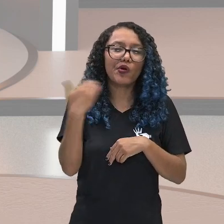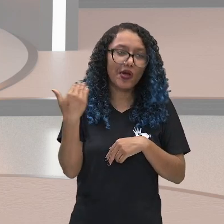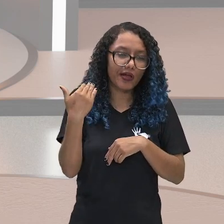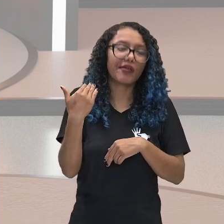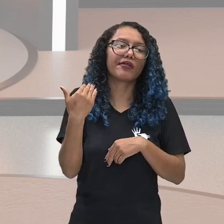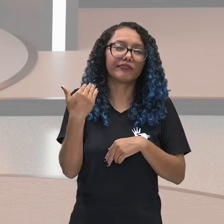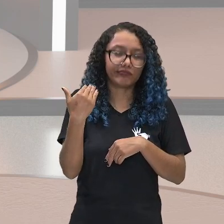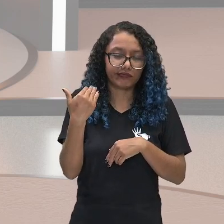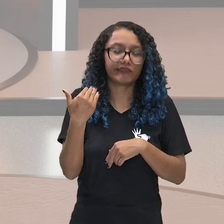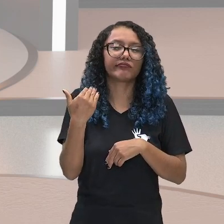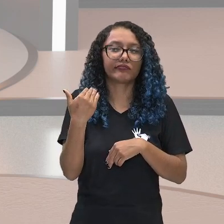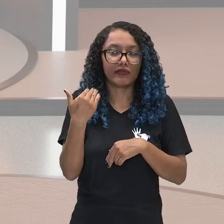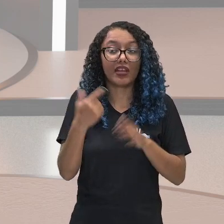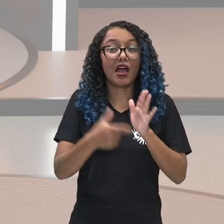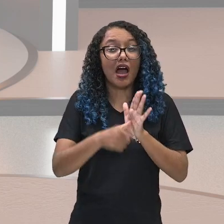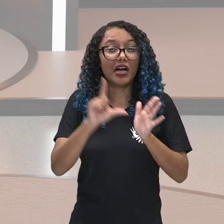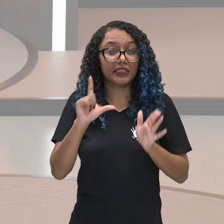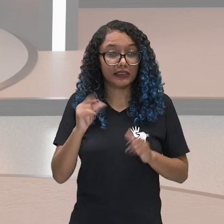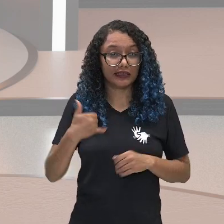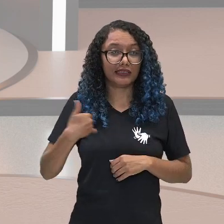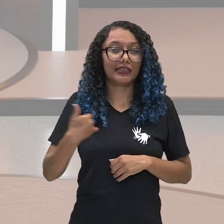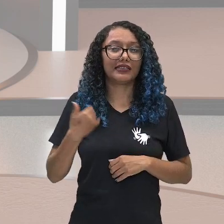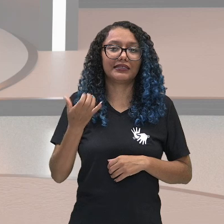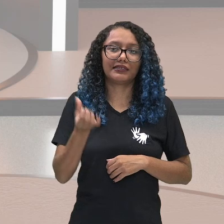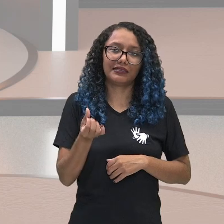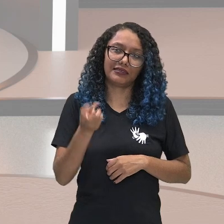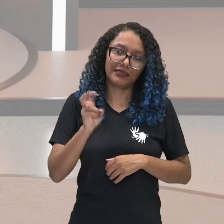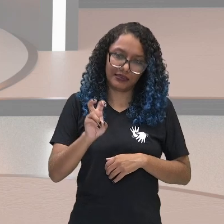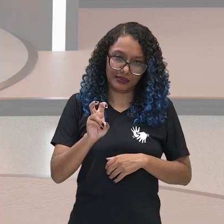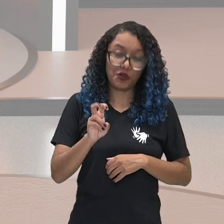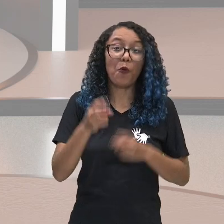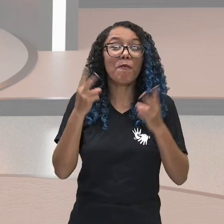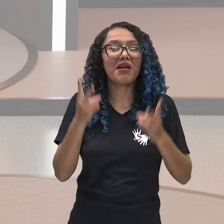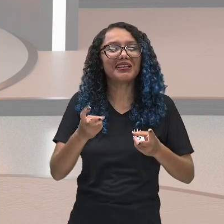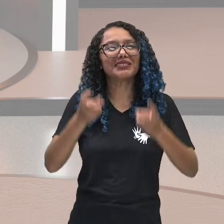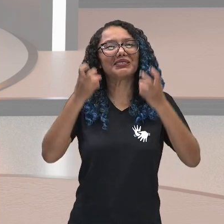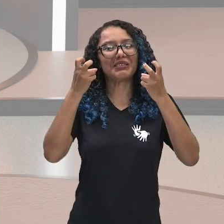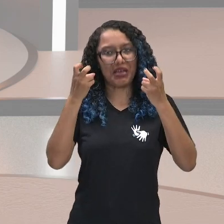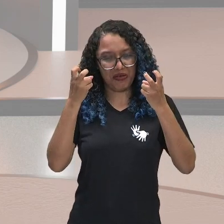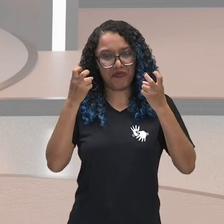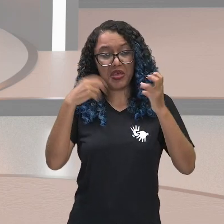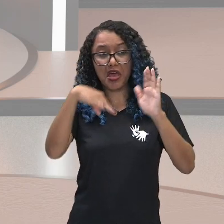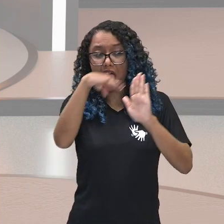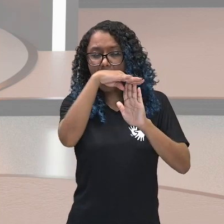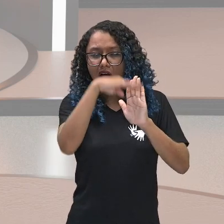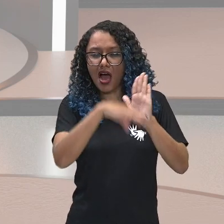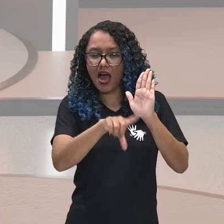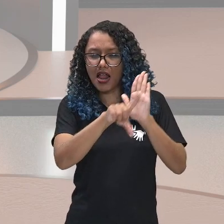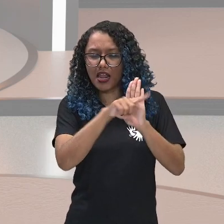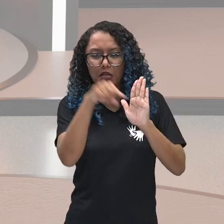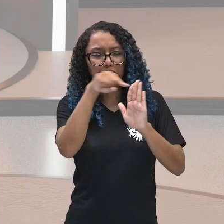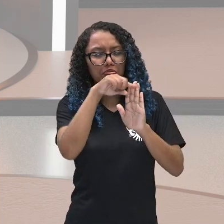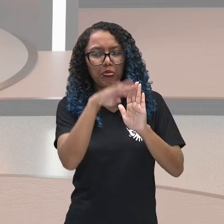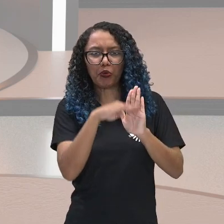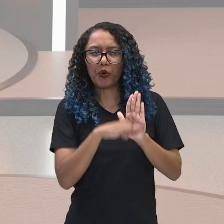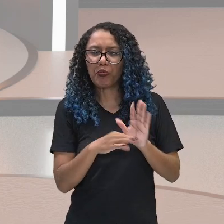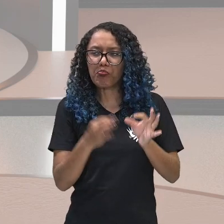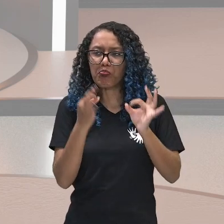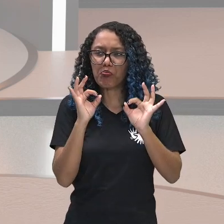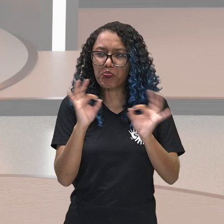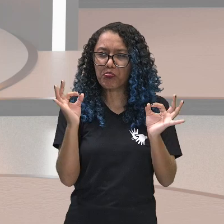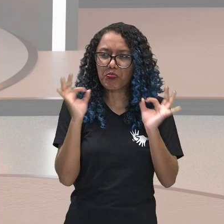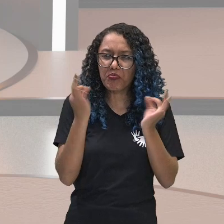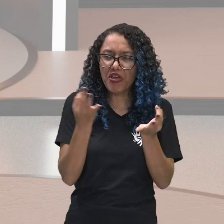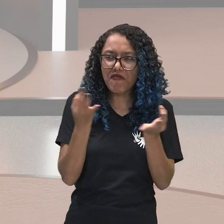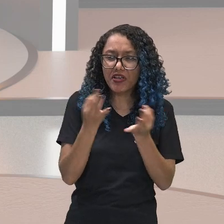então, né, 65 anos. Então, percebam a disparidade. A lei, ela é bonita, mas e a prática, tá?